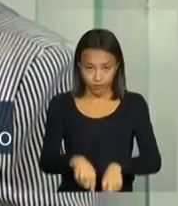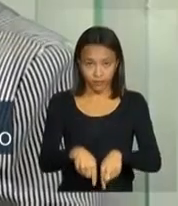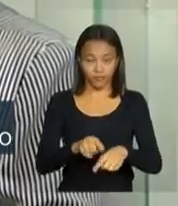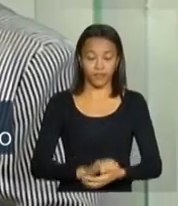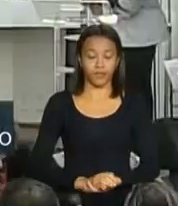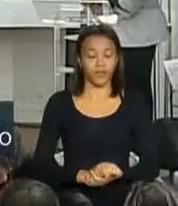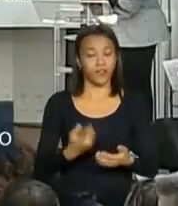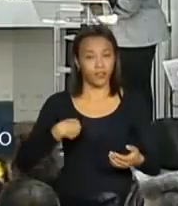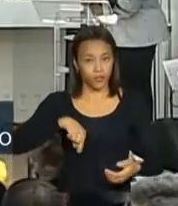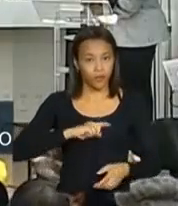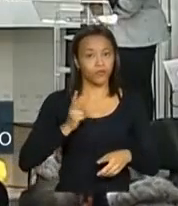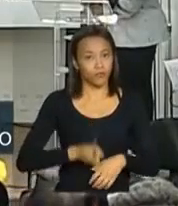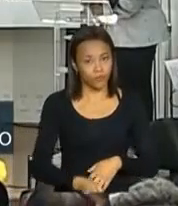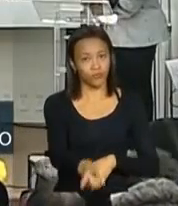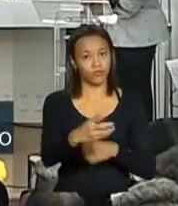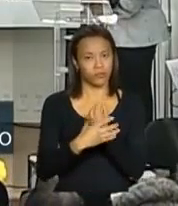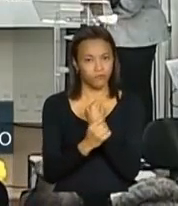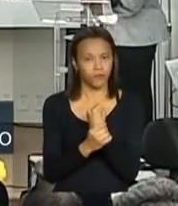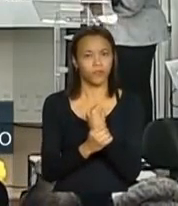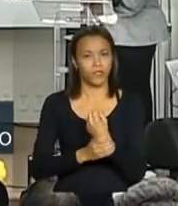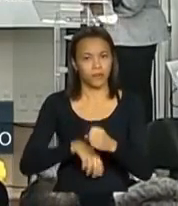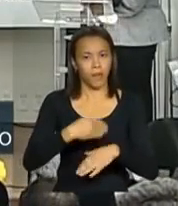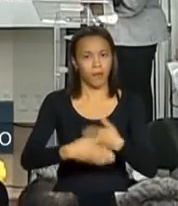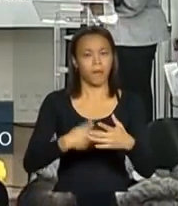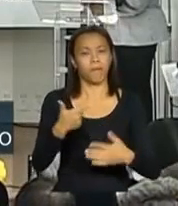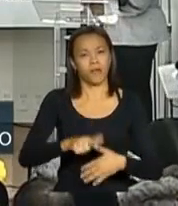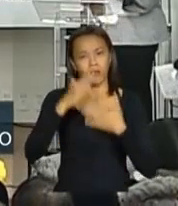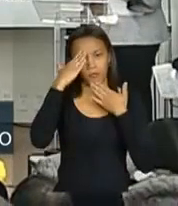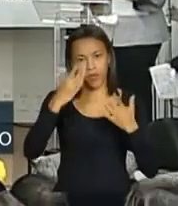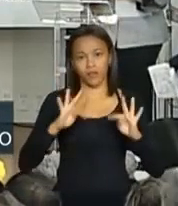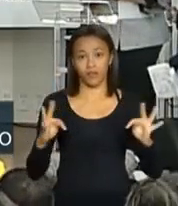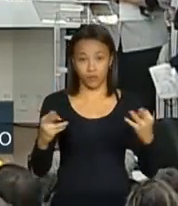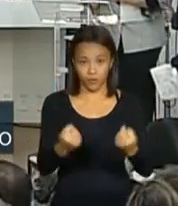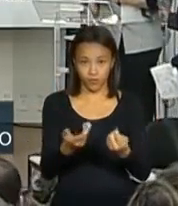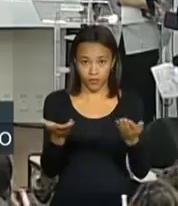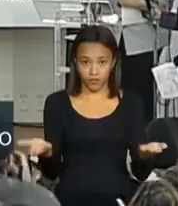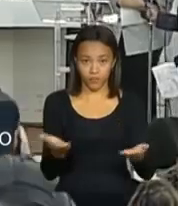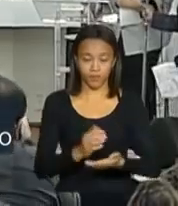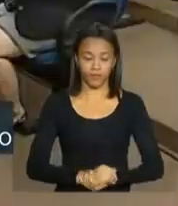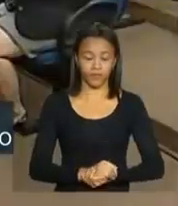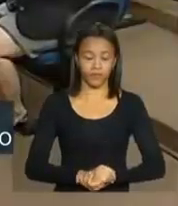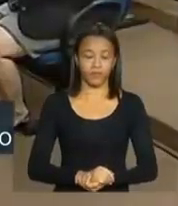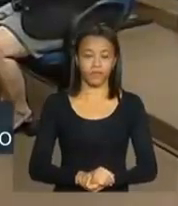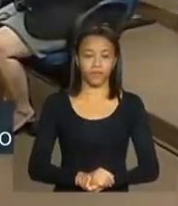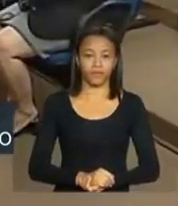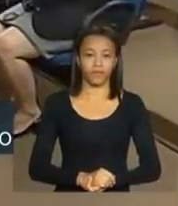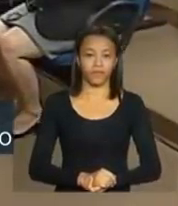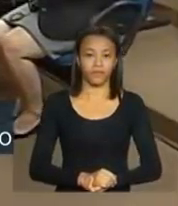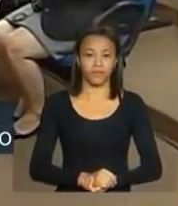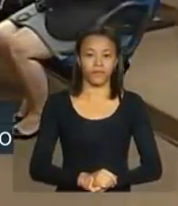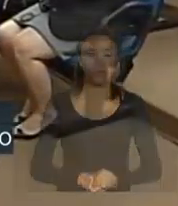nós consolidá-la cada vez mais. Muito obrigada a todos e a todas.